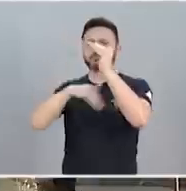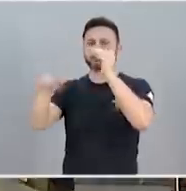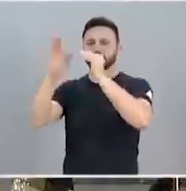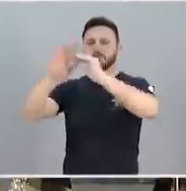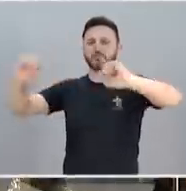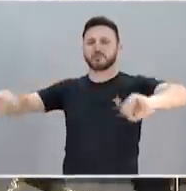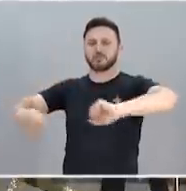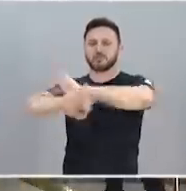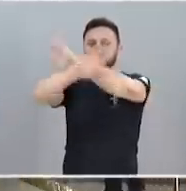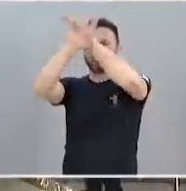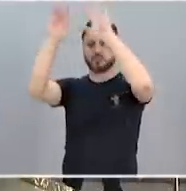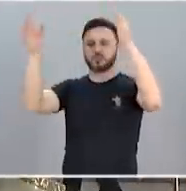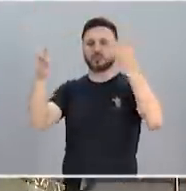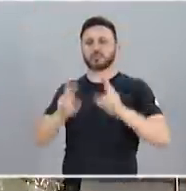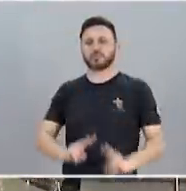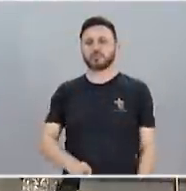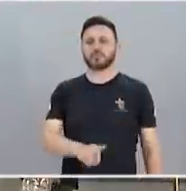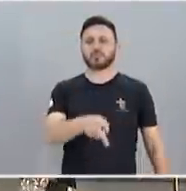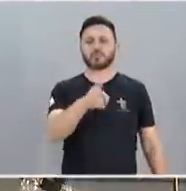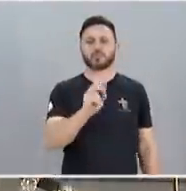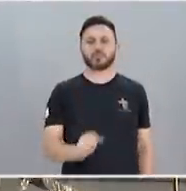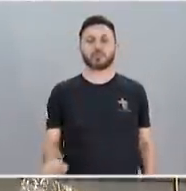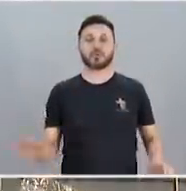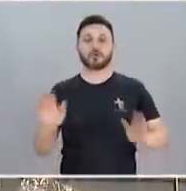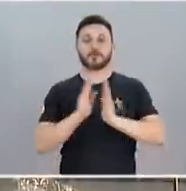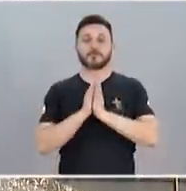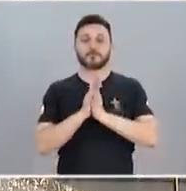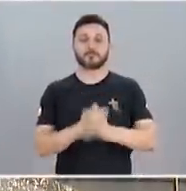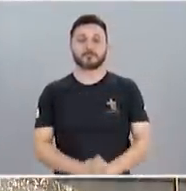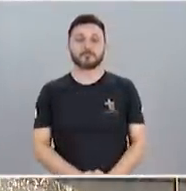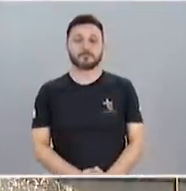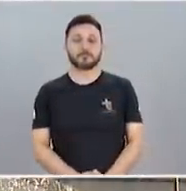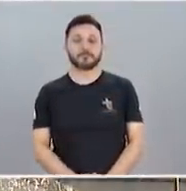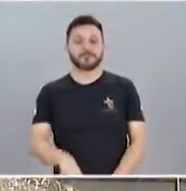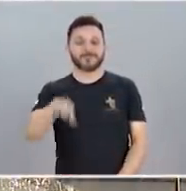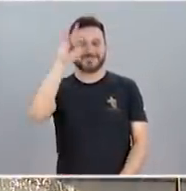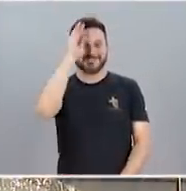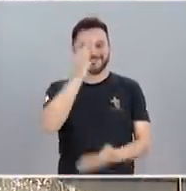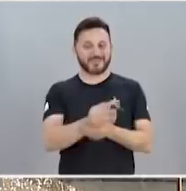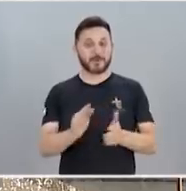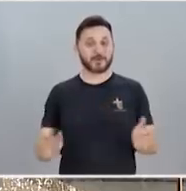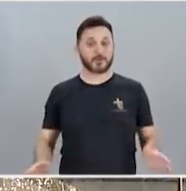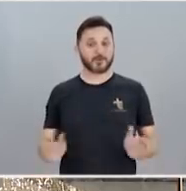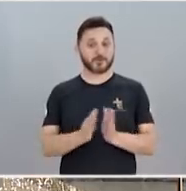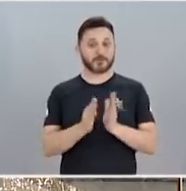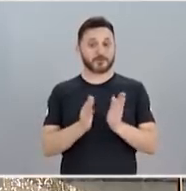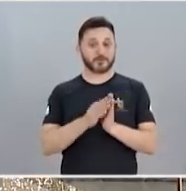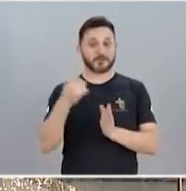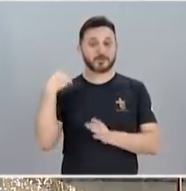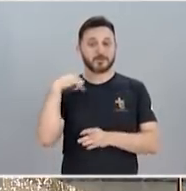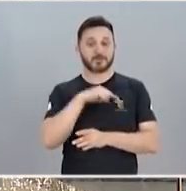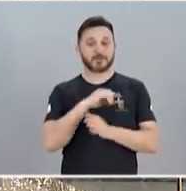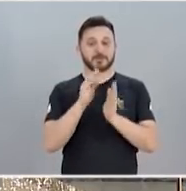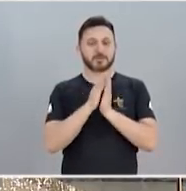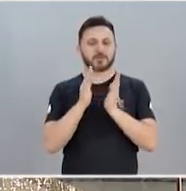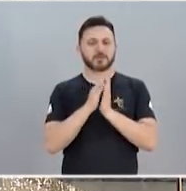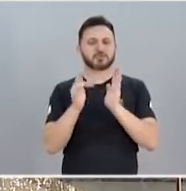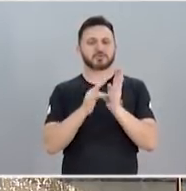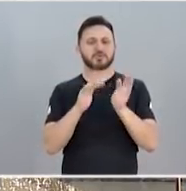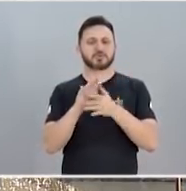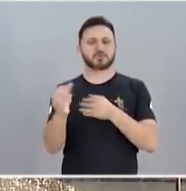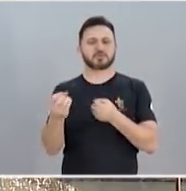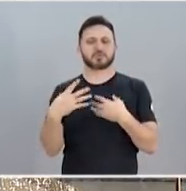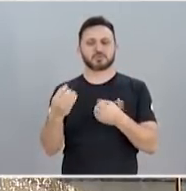glória, agora e para sempre. Amém. Com fé e confiança, rezemos a oração que Jesus